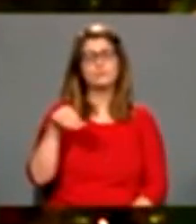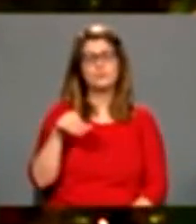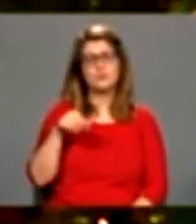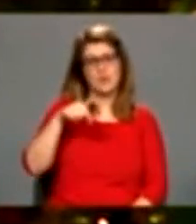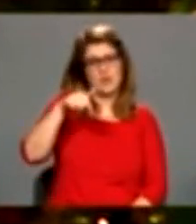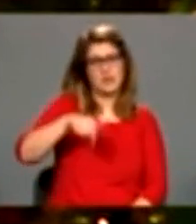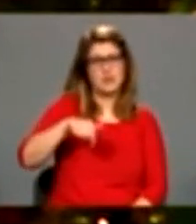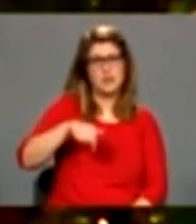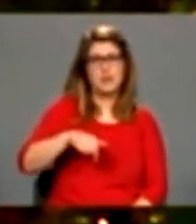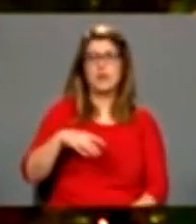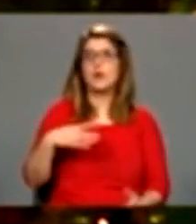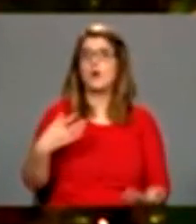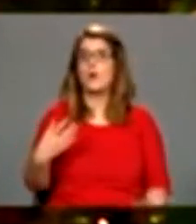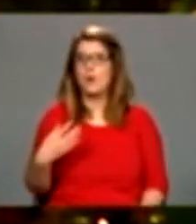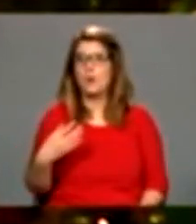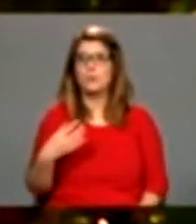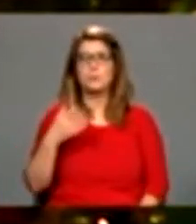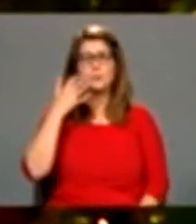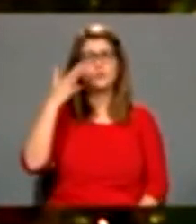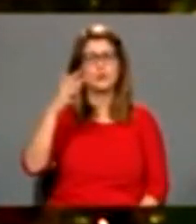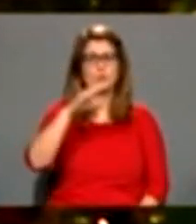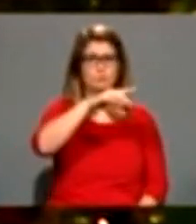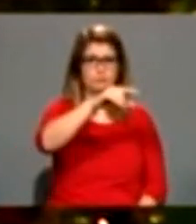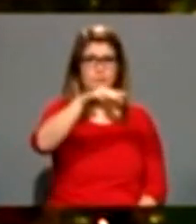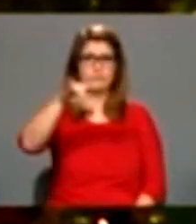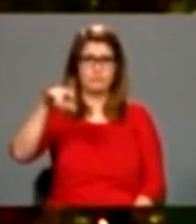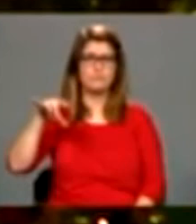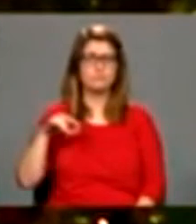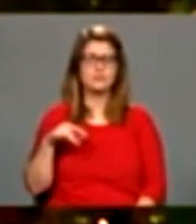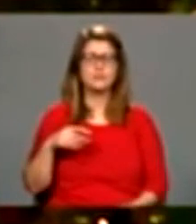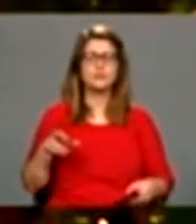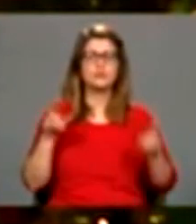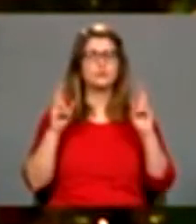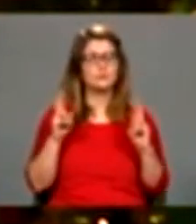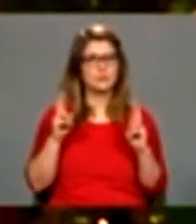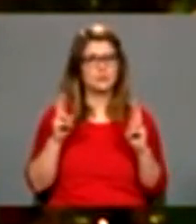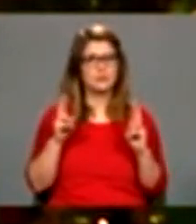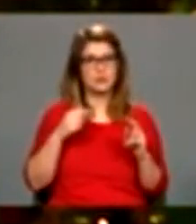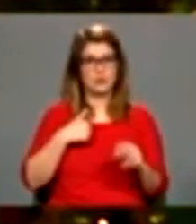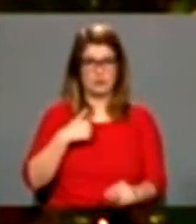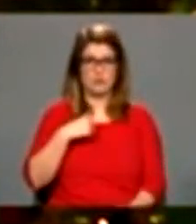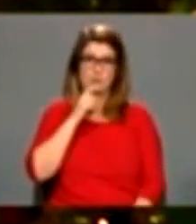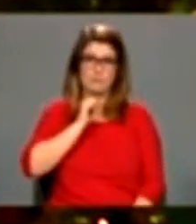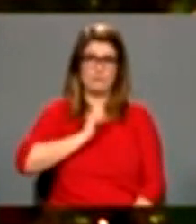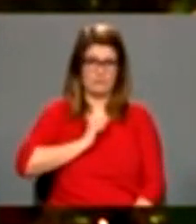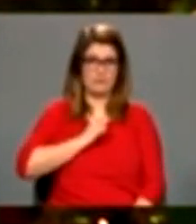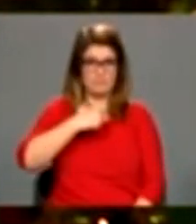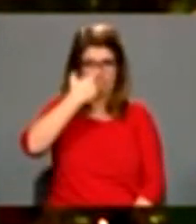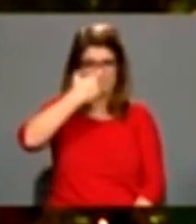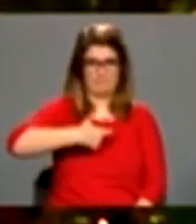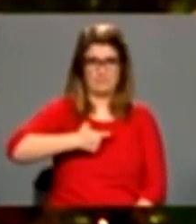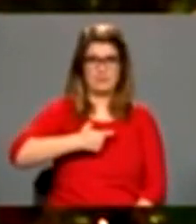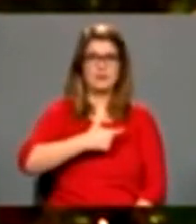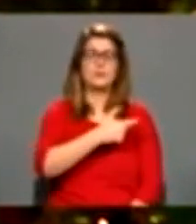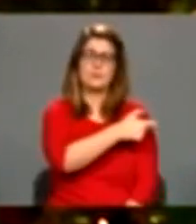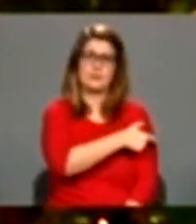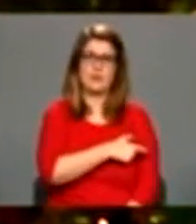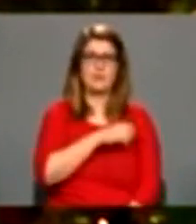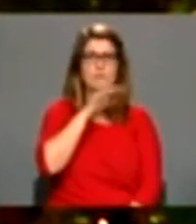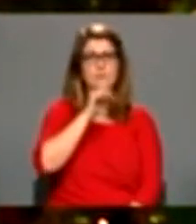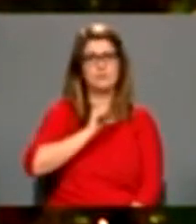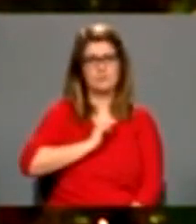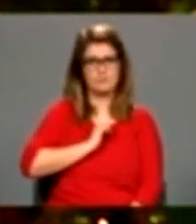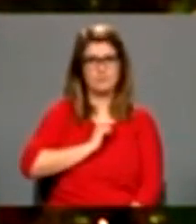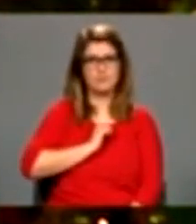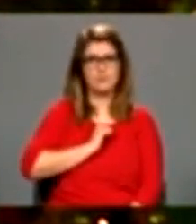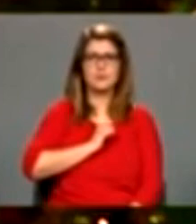onu na nossa diáspora quero desejar é meu nome e no nome da minha família e